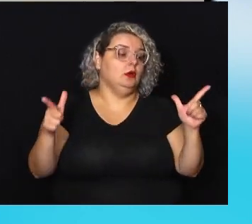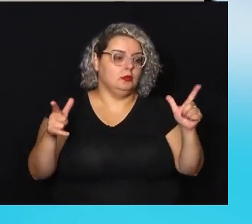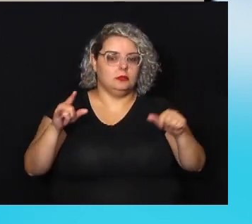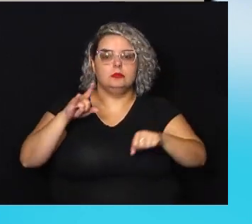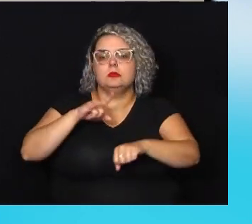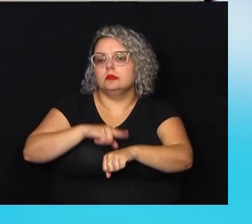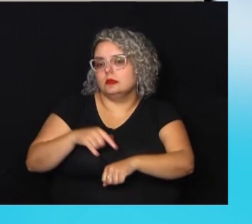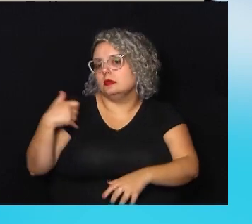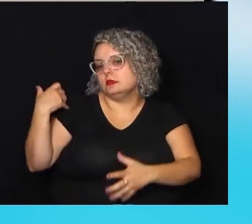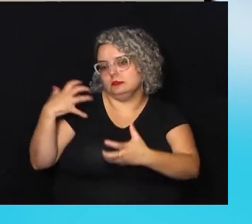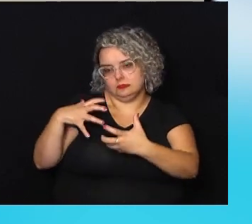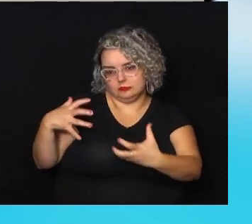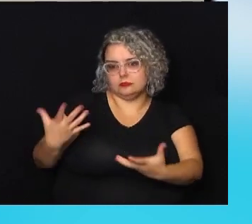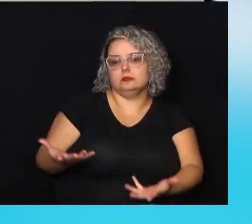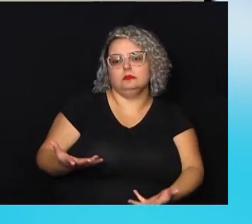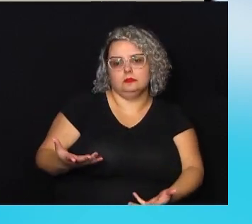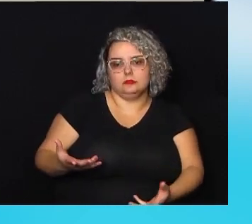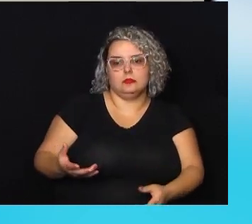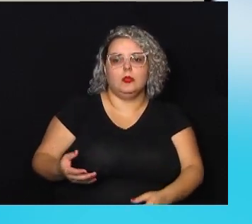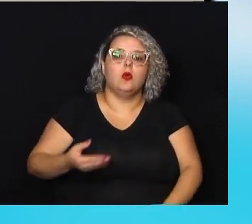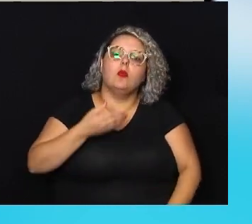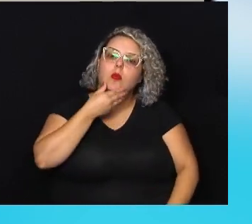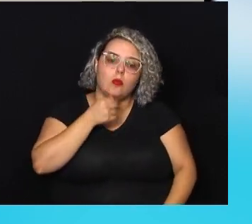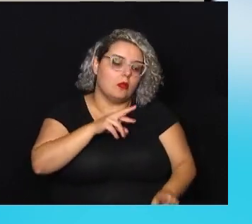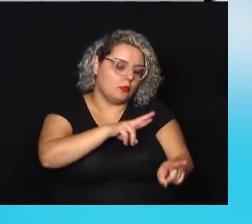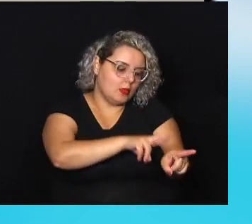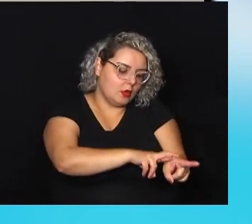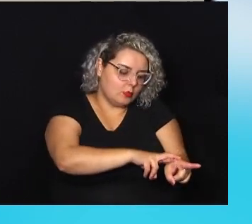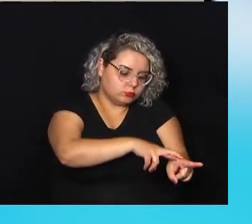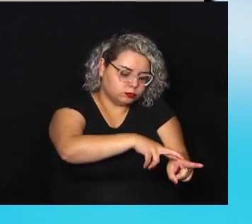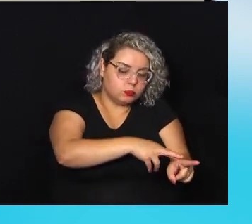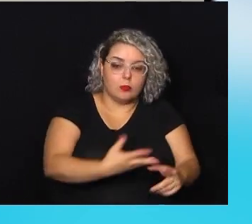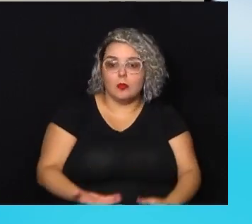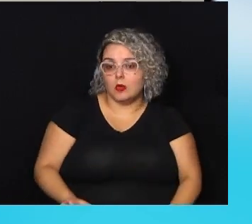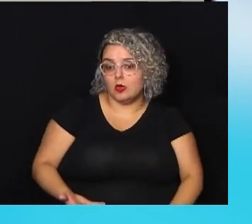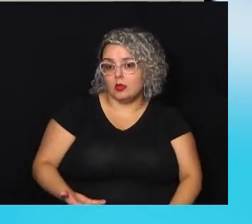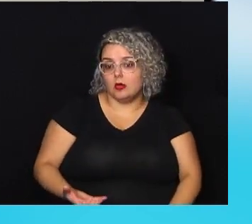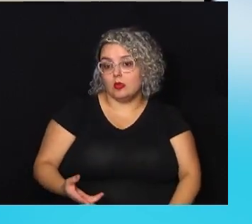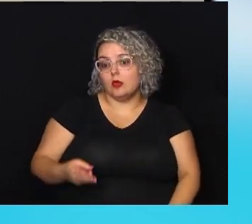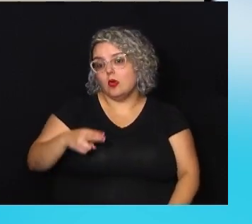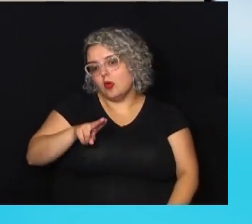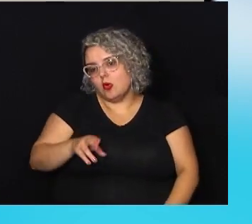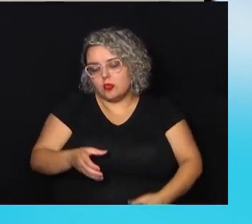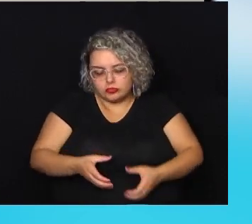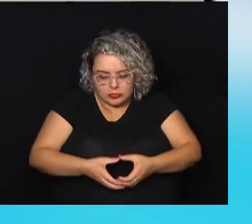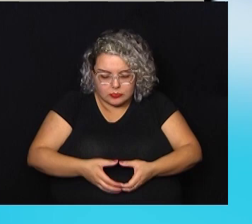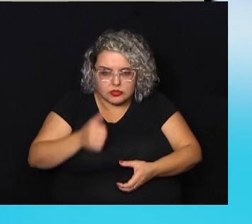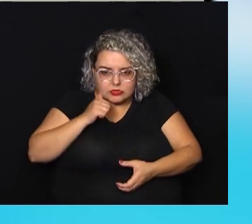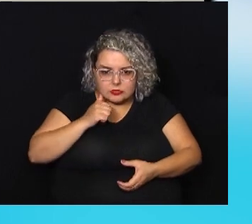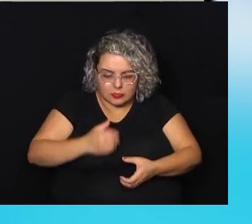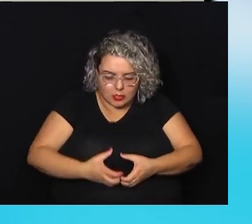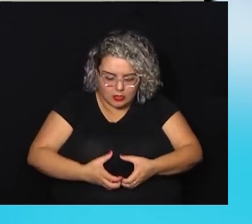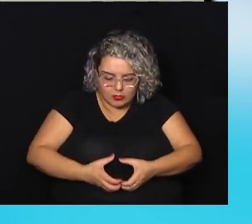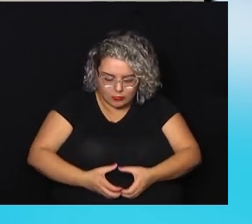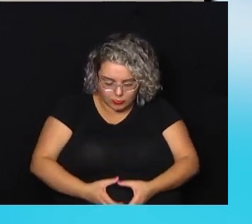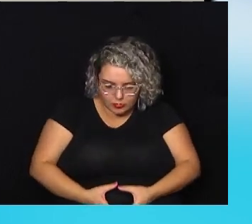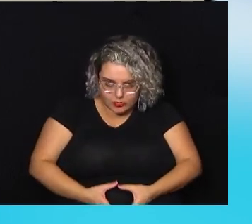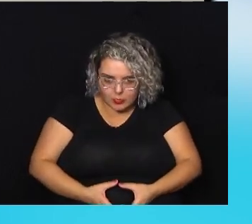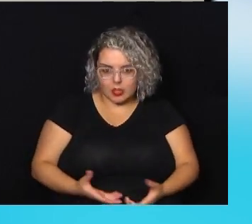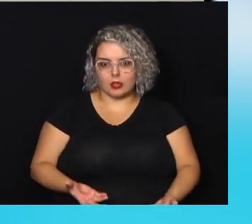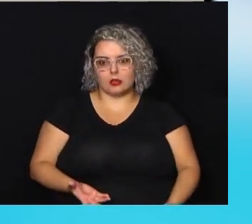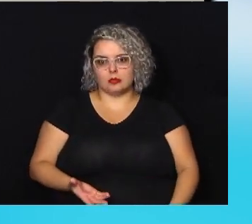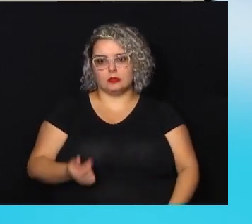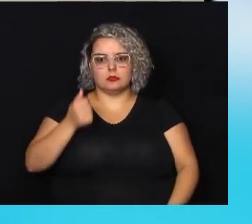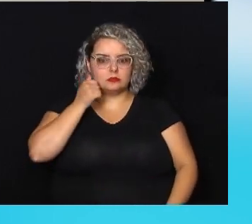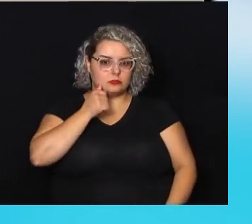banheiro, por exemplo, como nas mulheres e homens de maior idade, por conta da próstata, no caso dos homens, ou por conta de